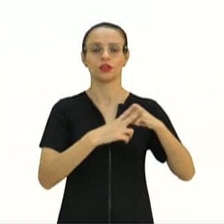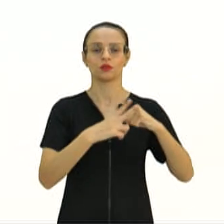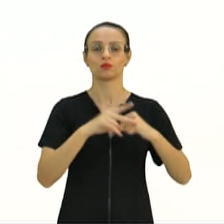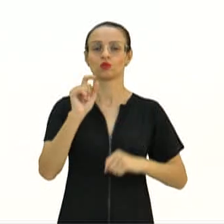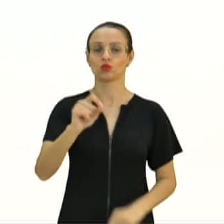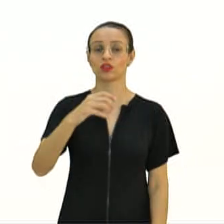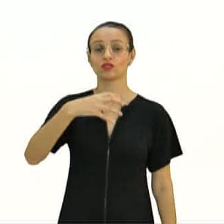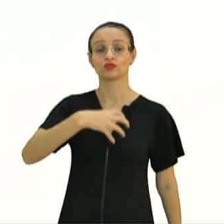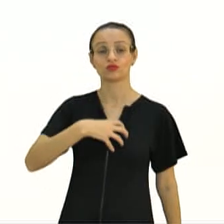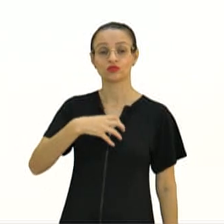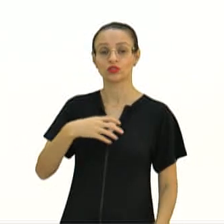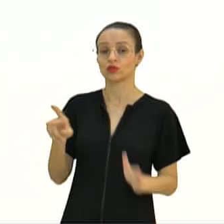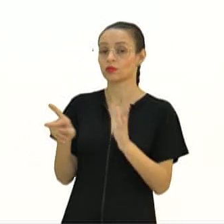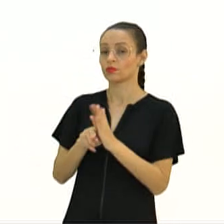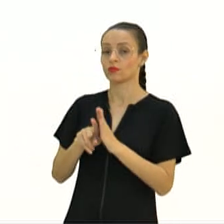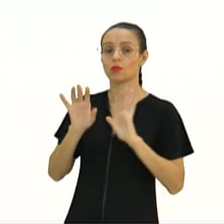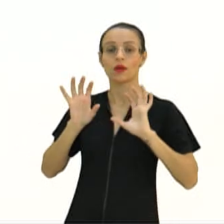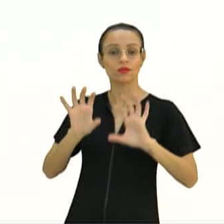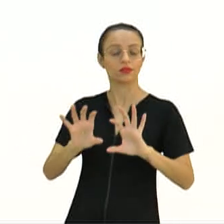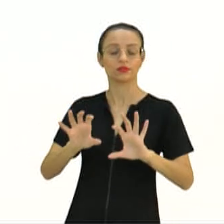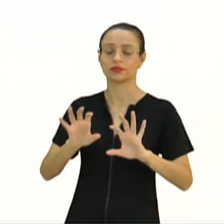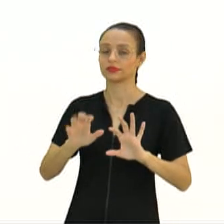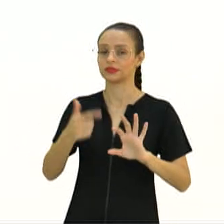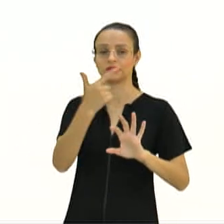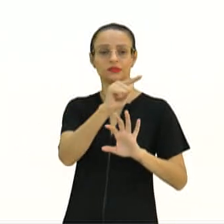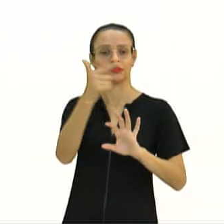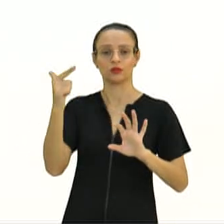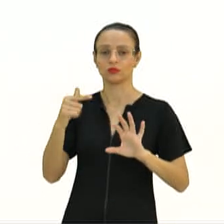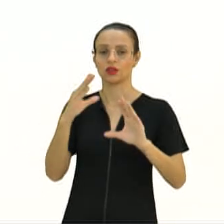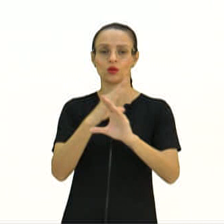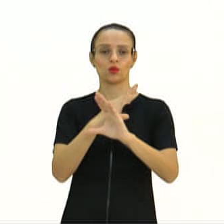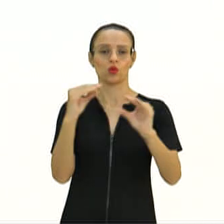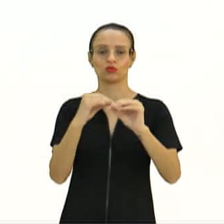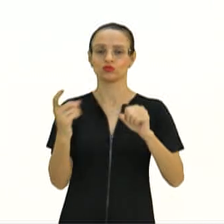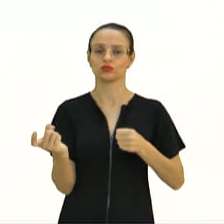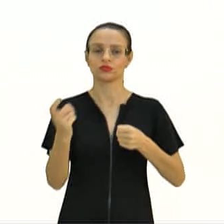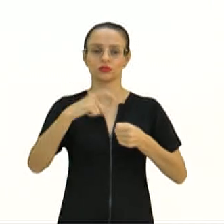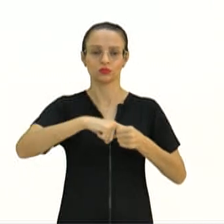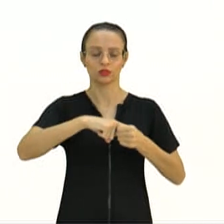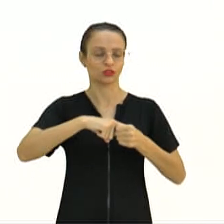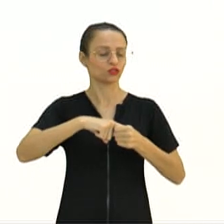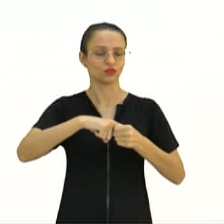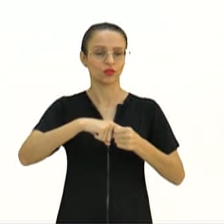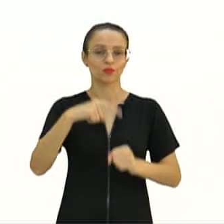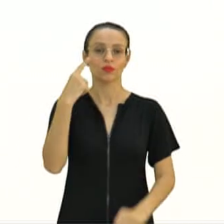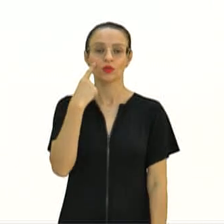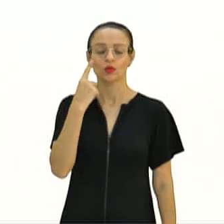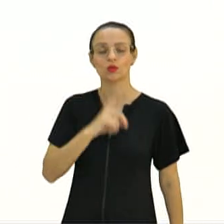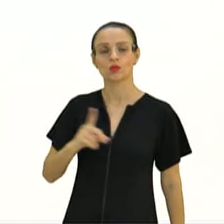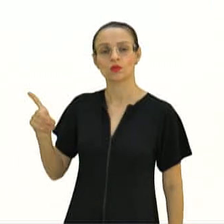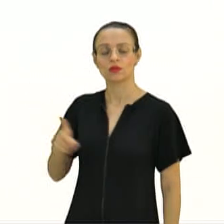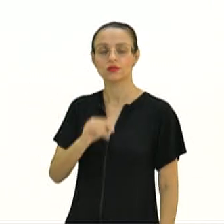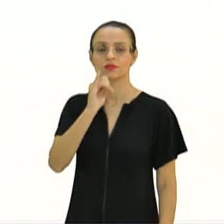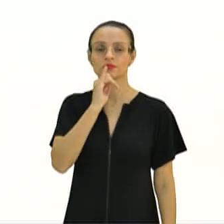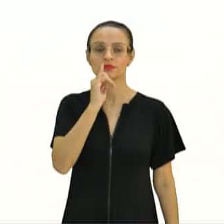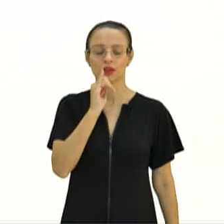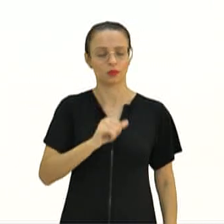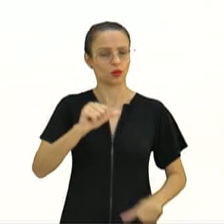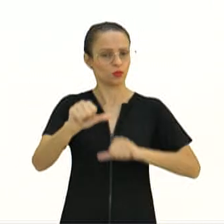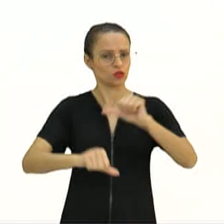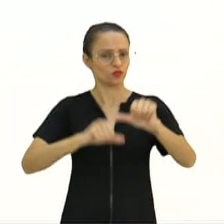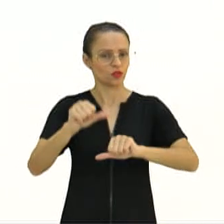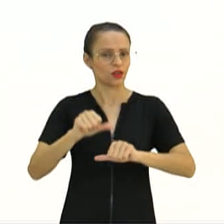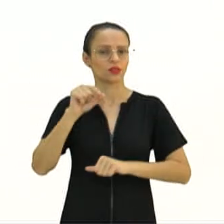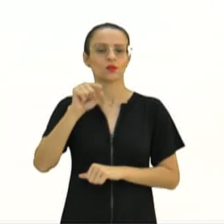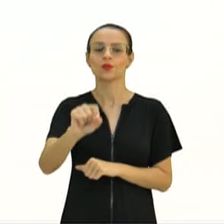formas nominais e, em geral, não há conjunção subordinativa. Nós temos aqui um exemplo um pouco modificado para